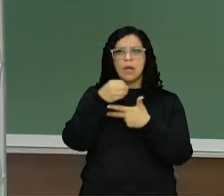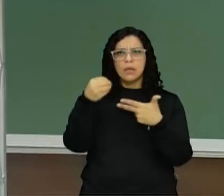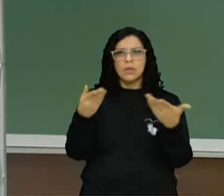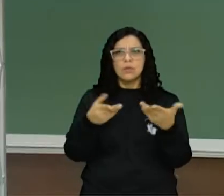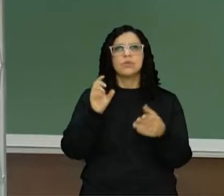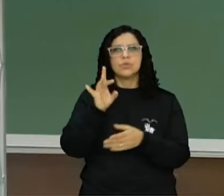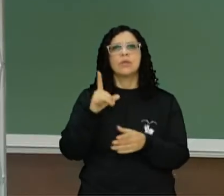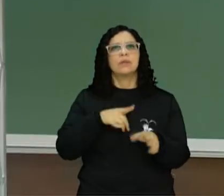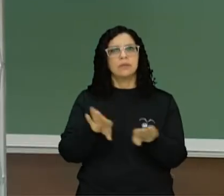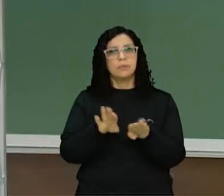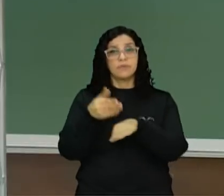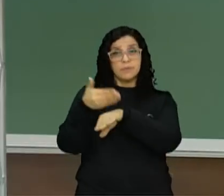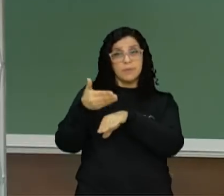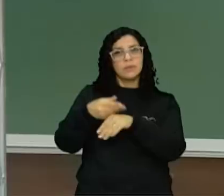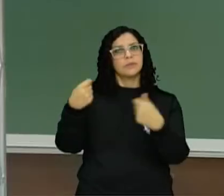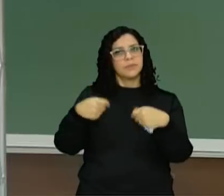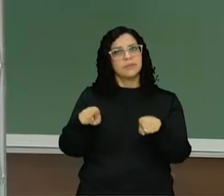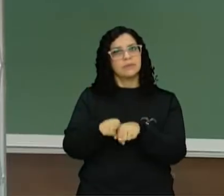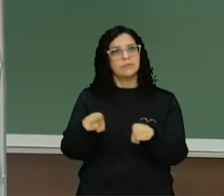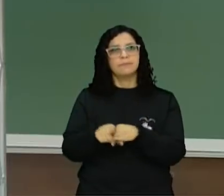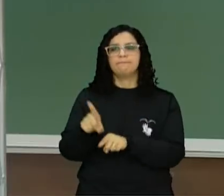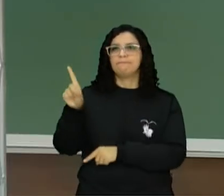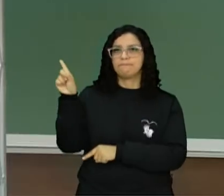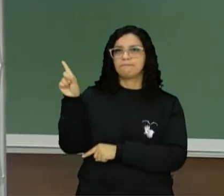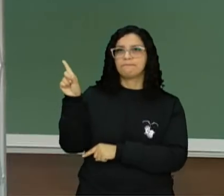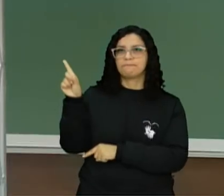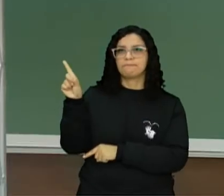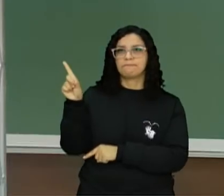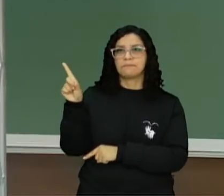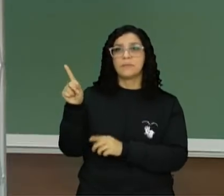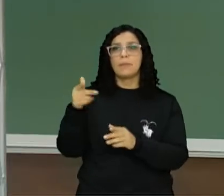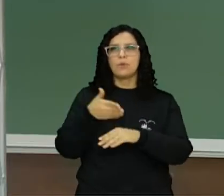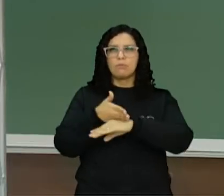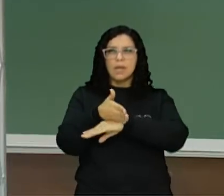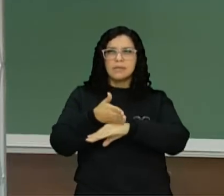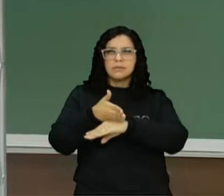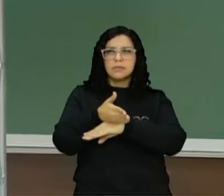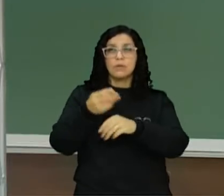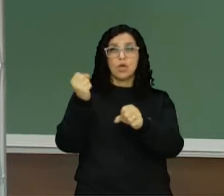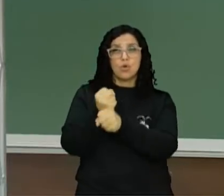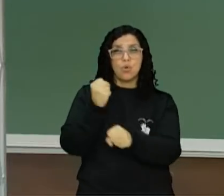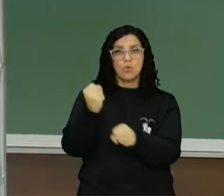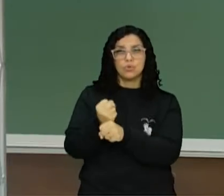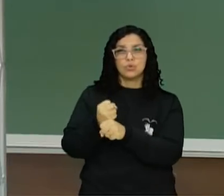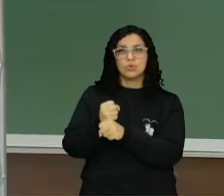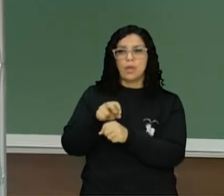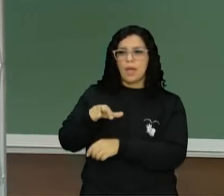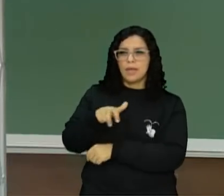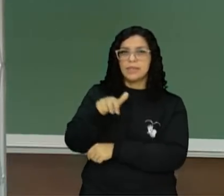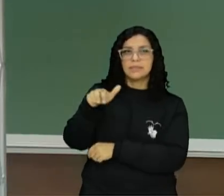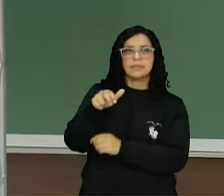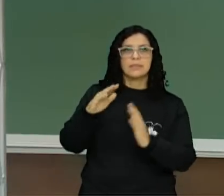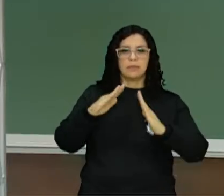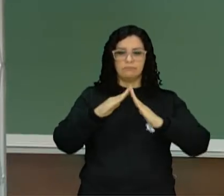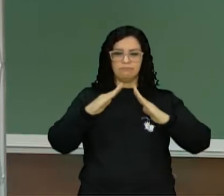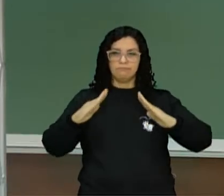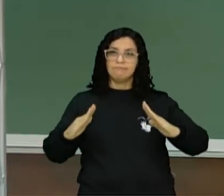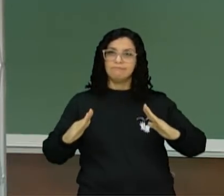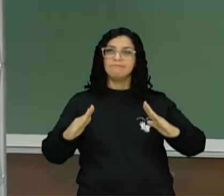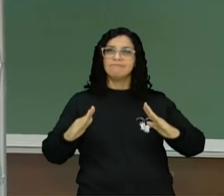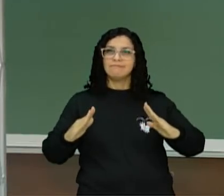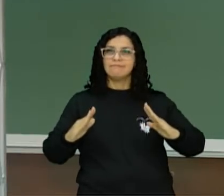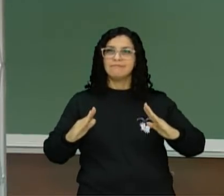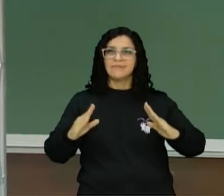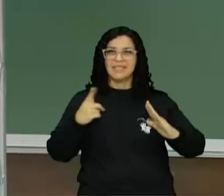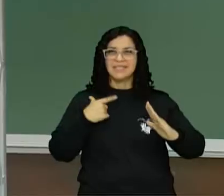hoje? Mas para vocês praticarem, né? Um marceneiro deseja construir uma escada trapezoidal. Trapezoidal quer dizer que a